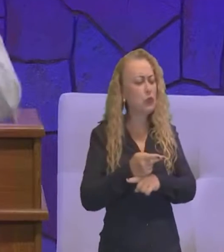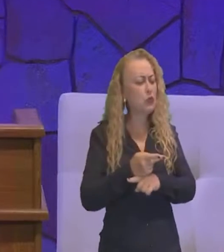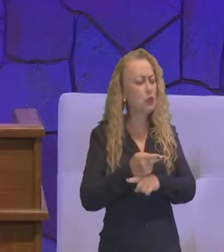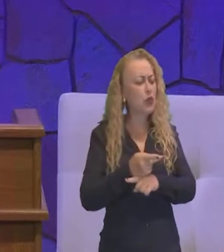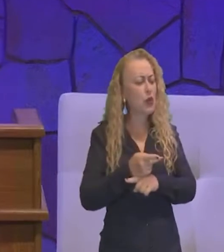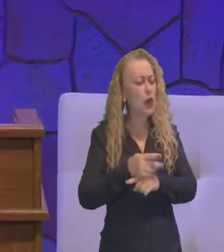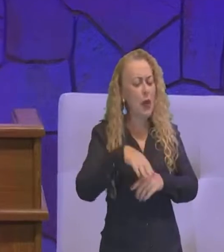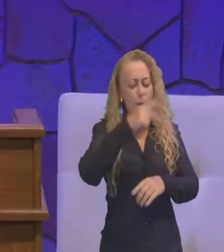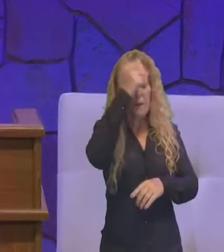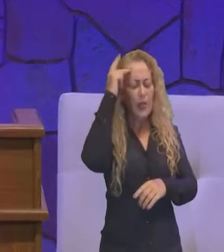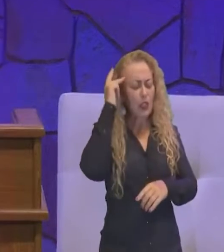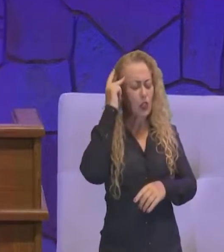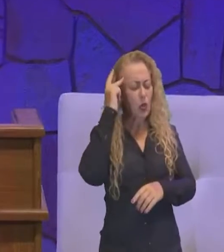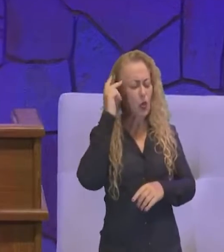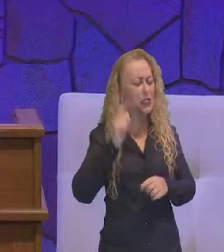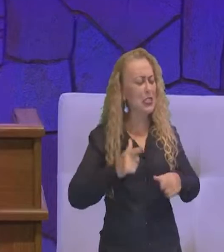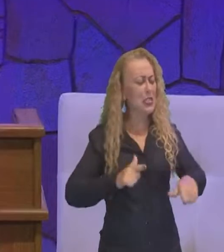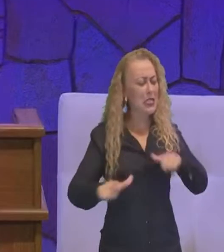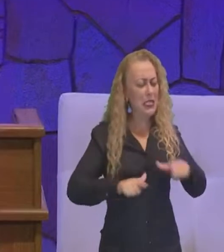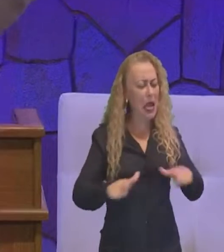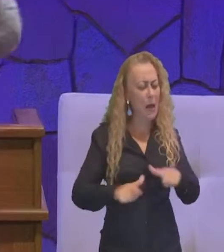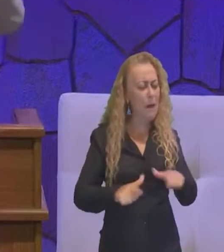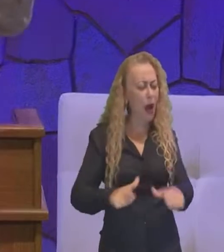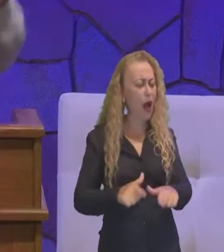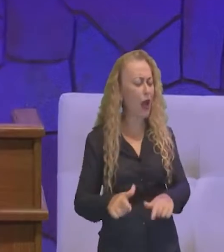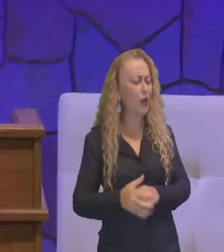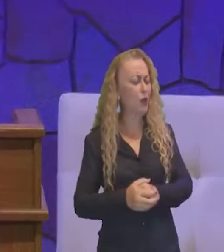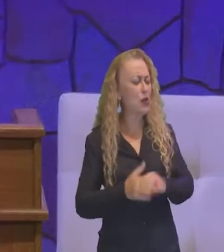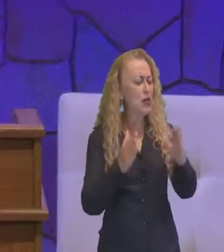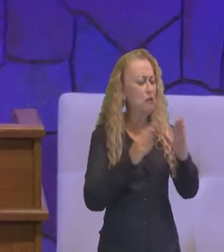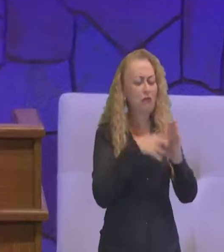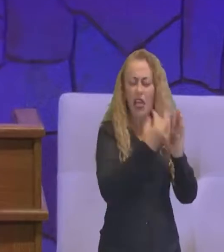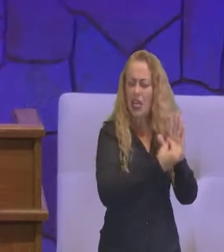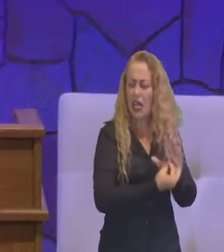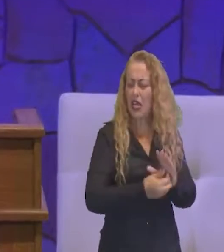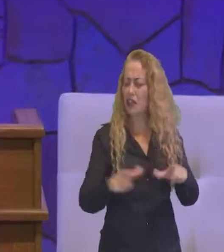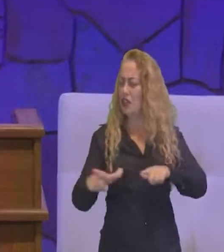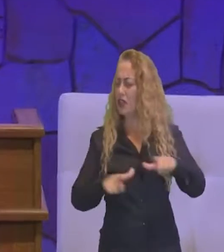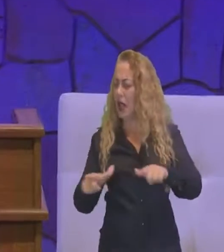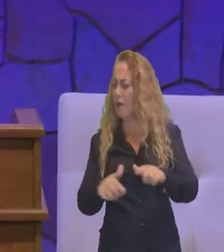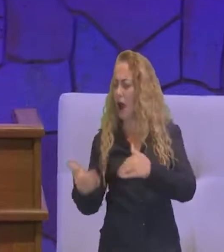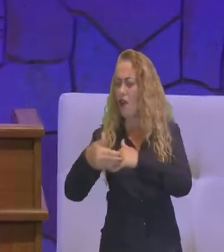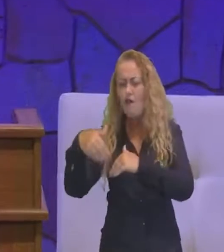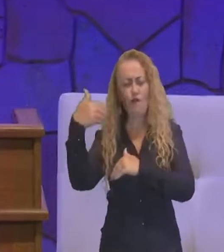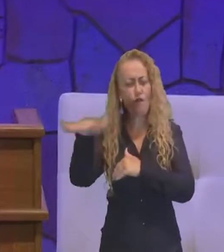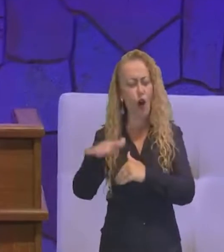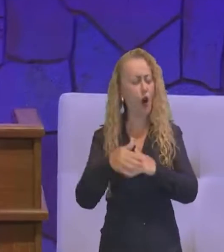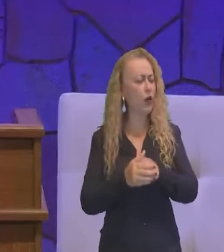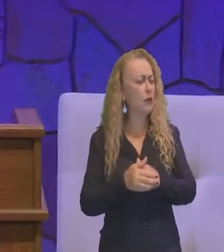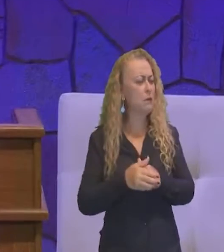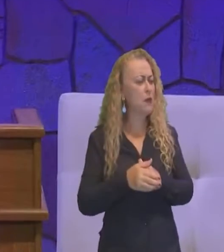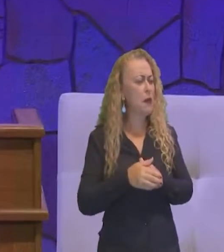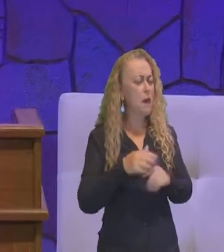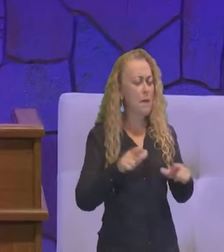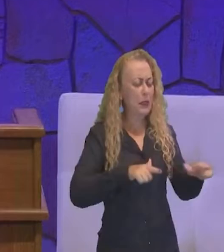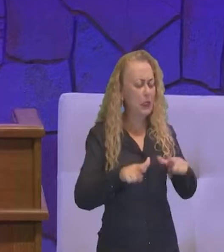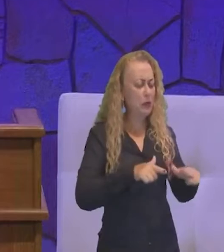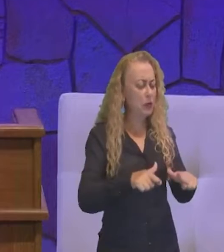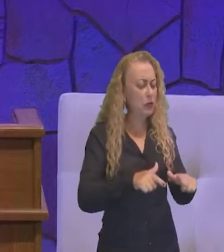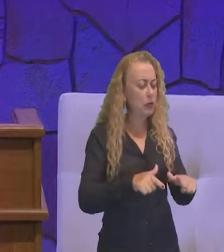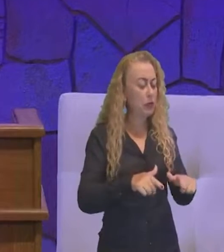igreja, trabalhamos tanto, somos pessoas acima de qualquer suspeita, mas o nosso casamento